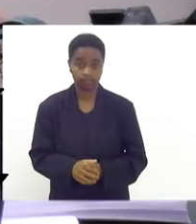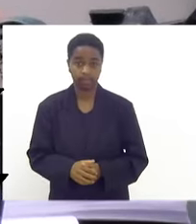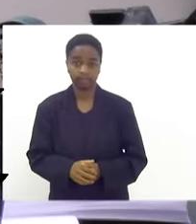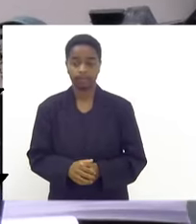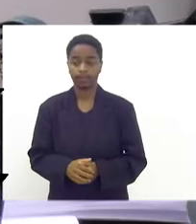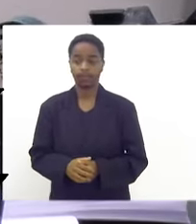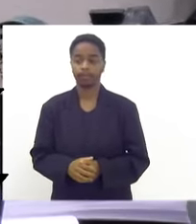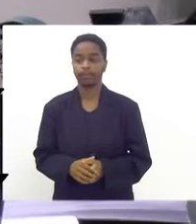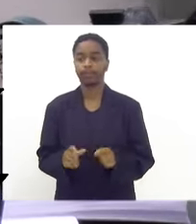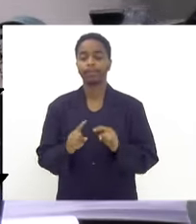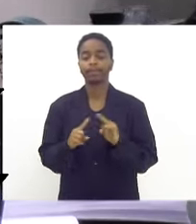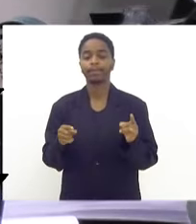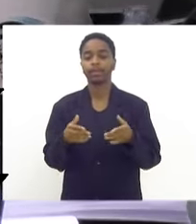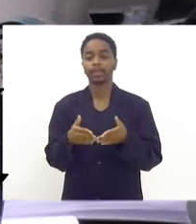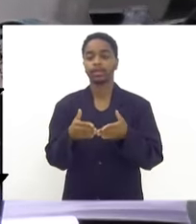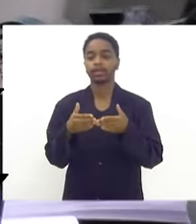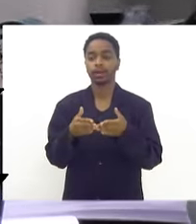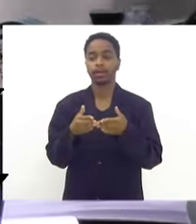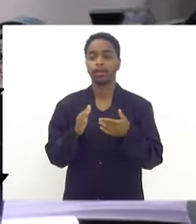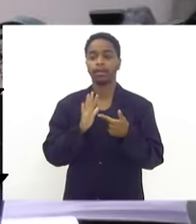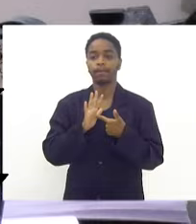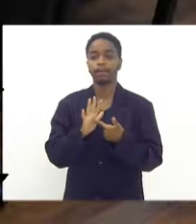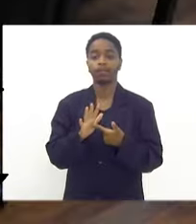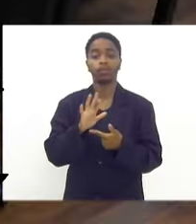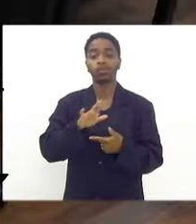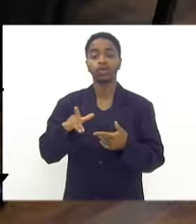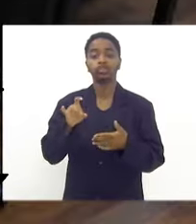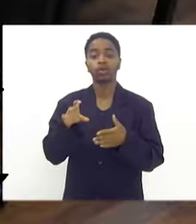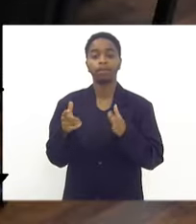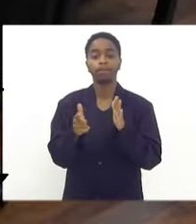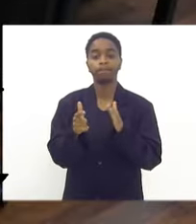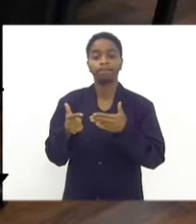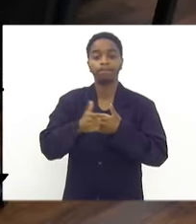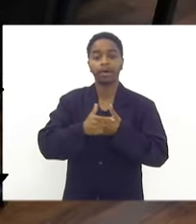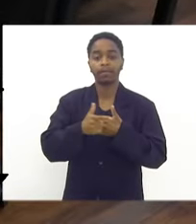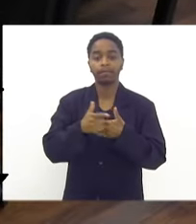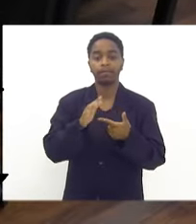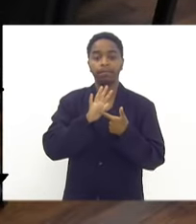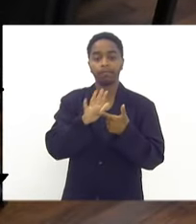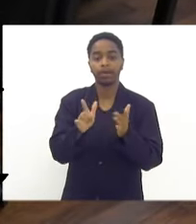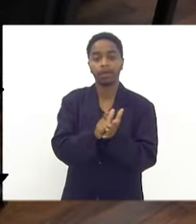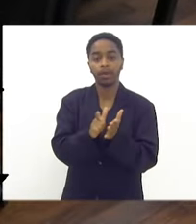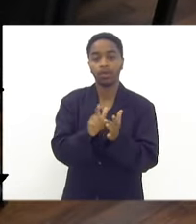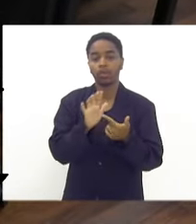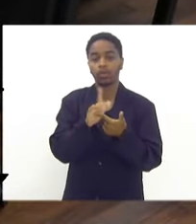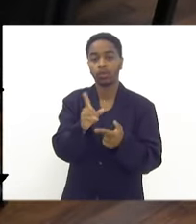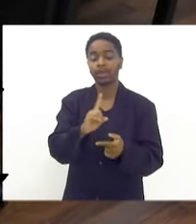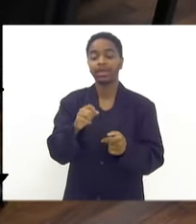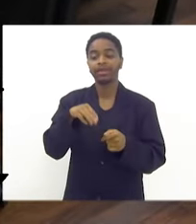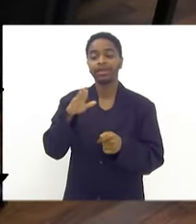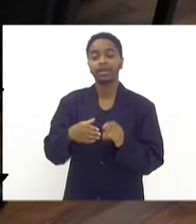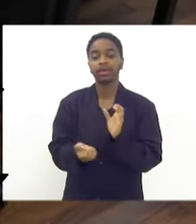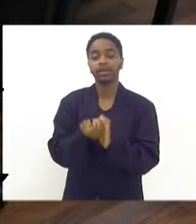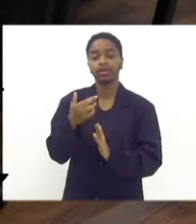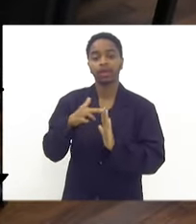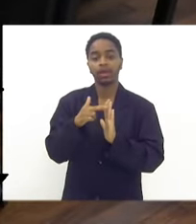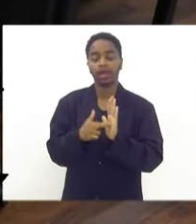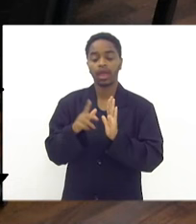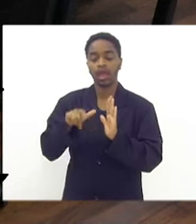traz condições é só umel queor Ela traz uma série deçes quem estabelece essas condições é o órgão